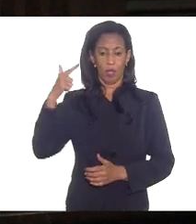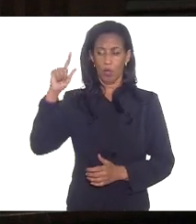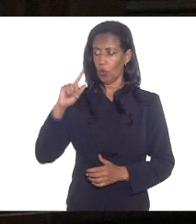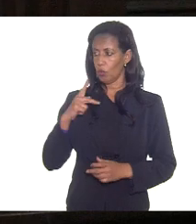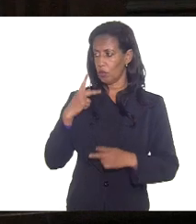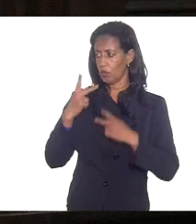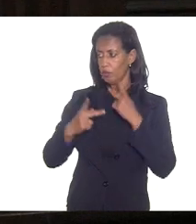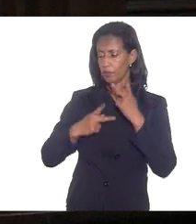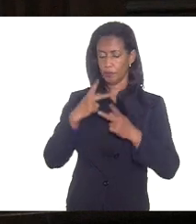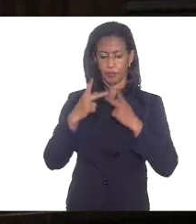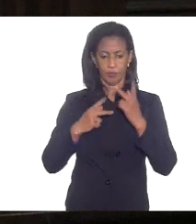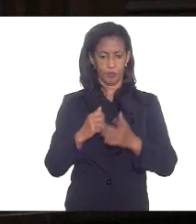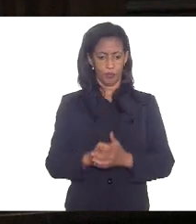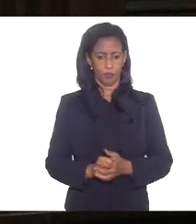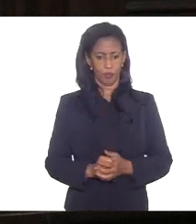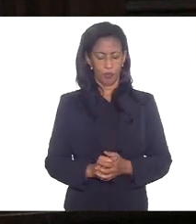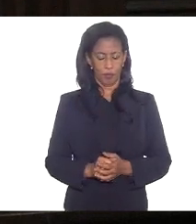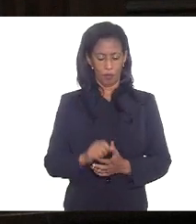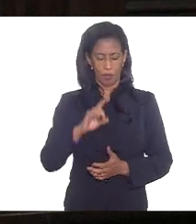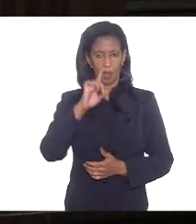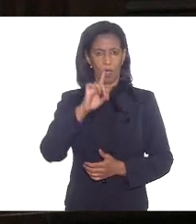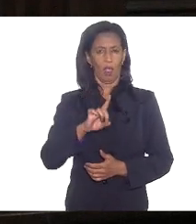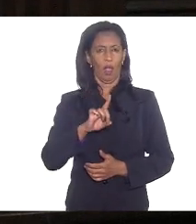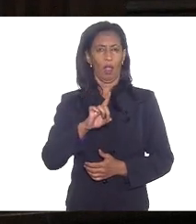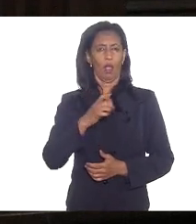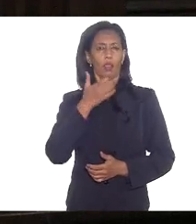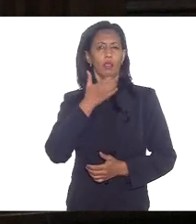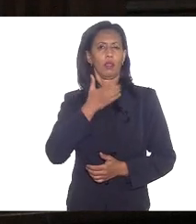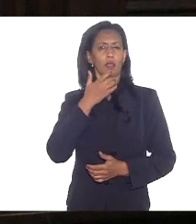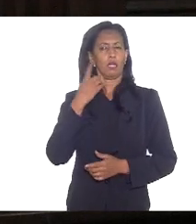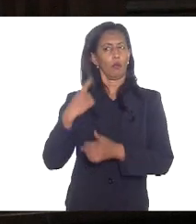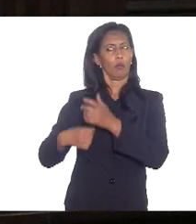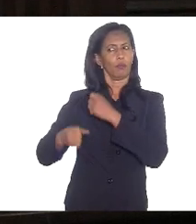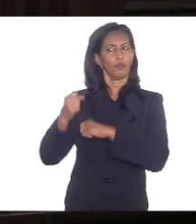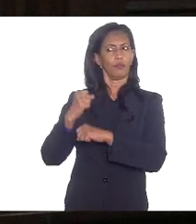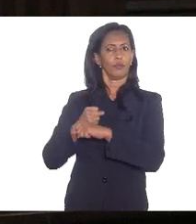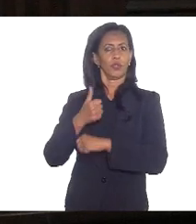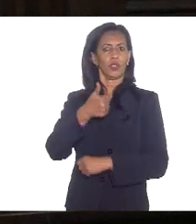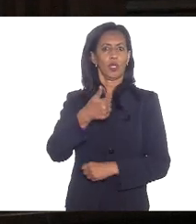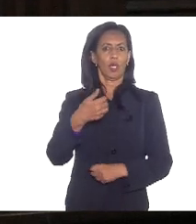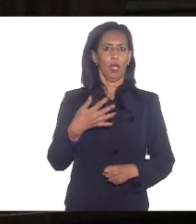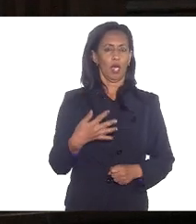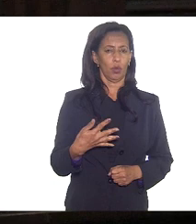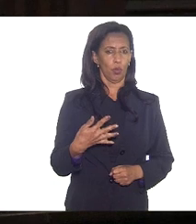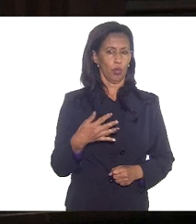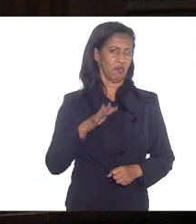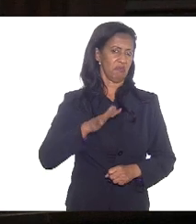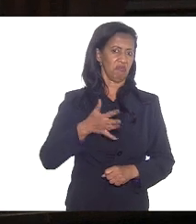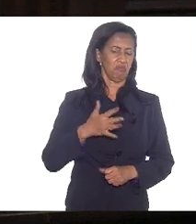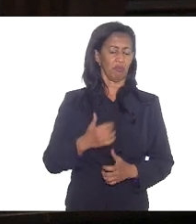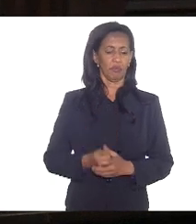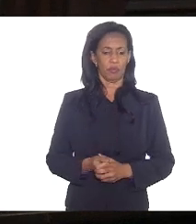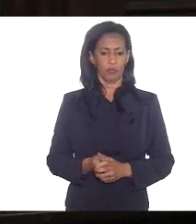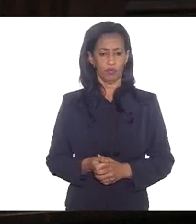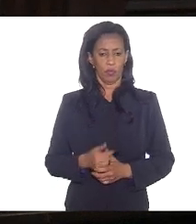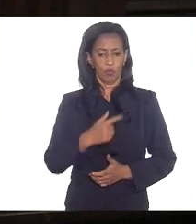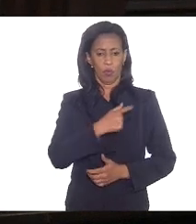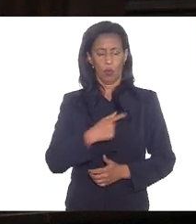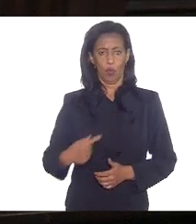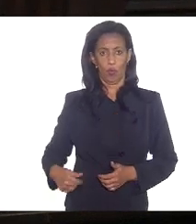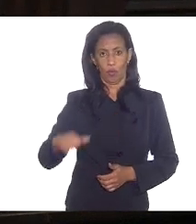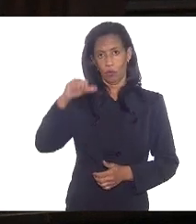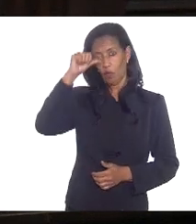palavras, em dezembro do ano passado, no dia 14 precisamente, o governador